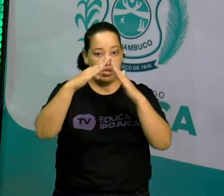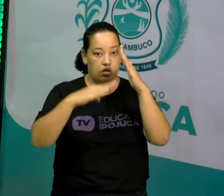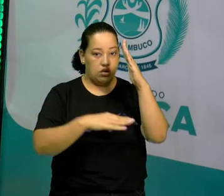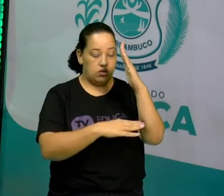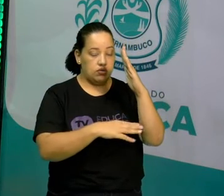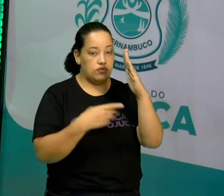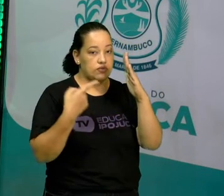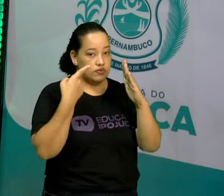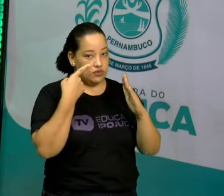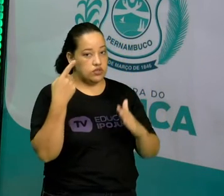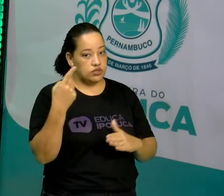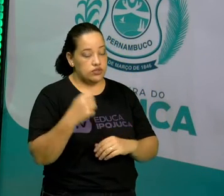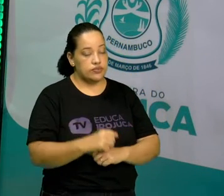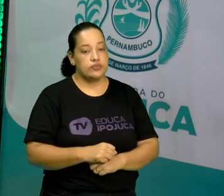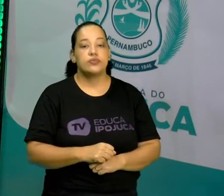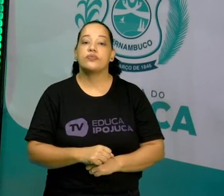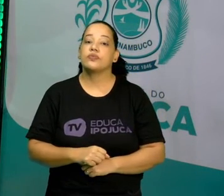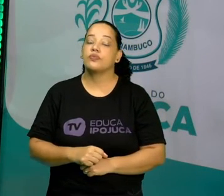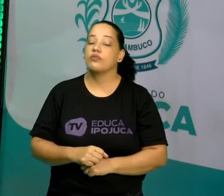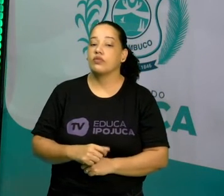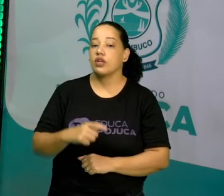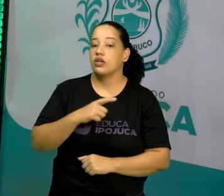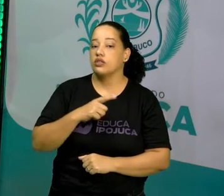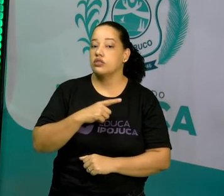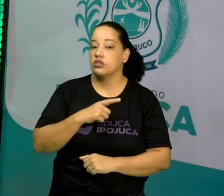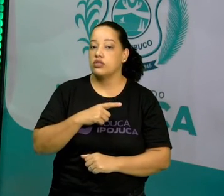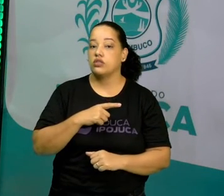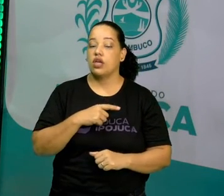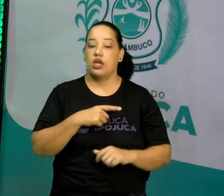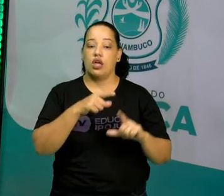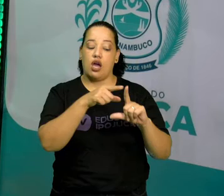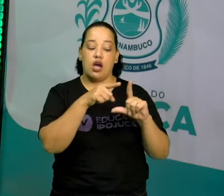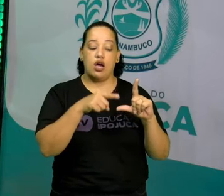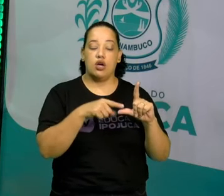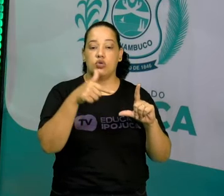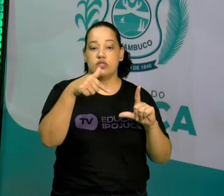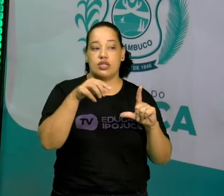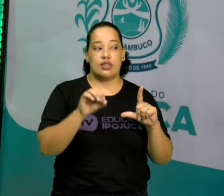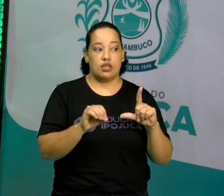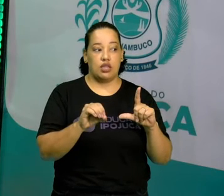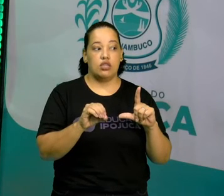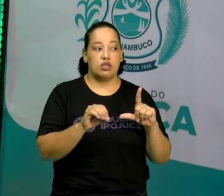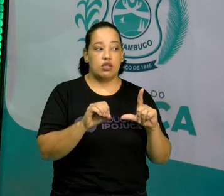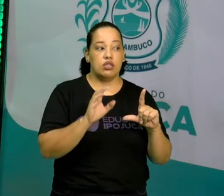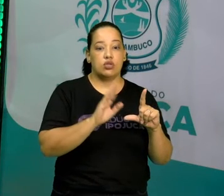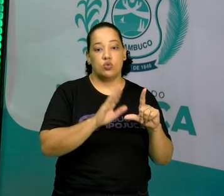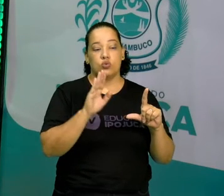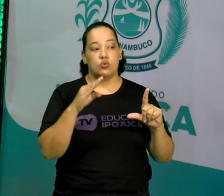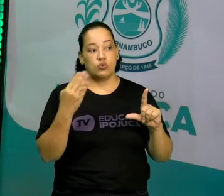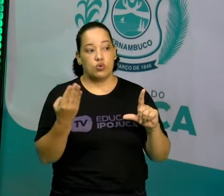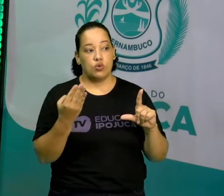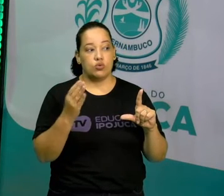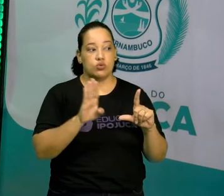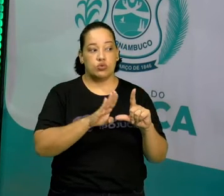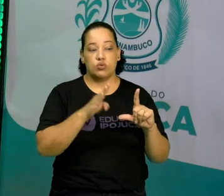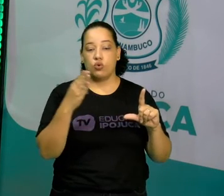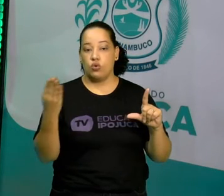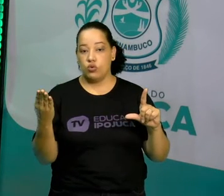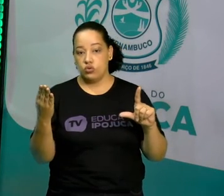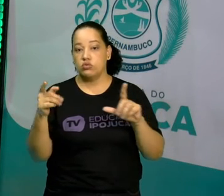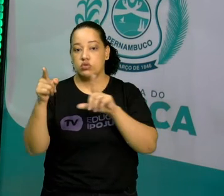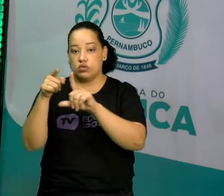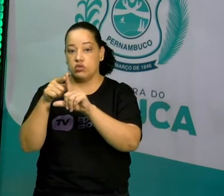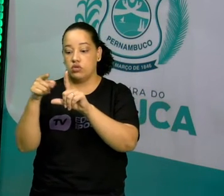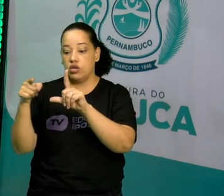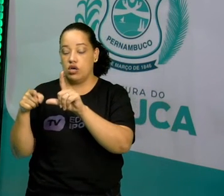aqui. Temos aqui um ângulo de 70 e um lado. Observe agora o outro